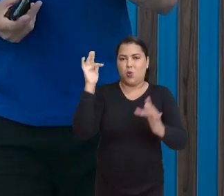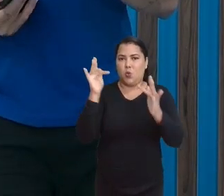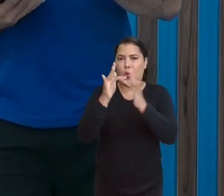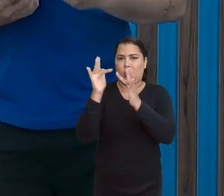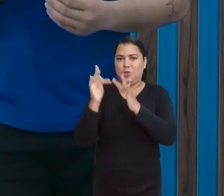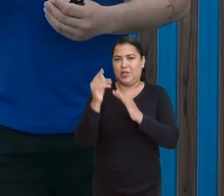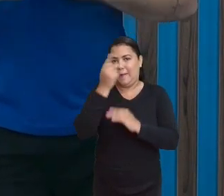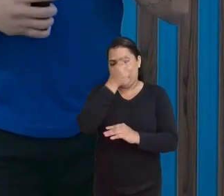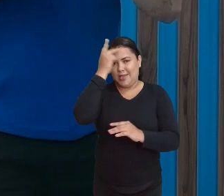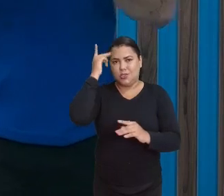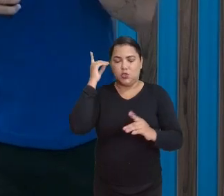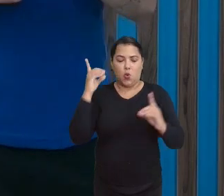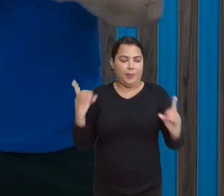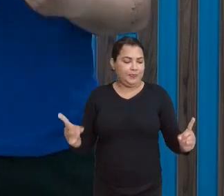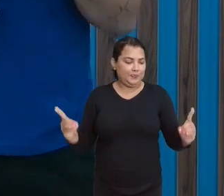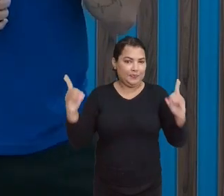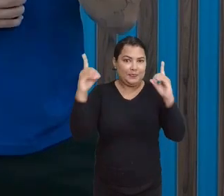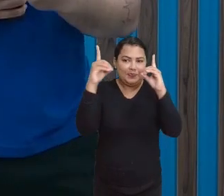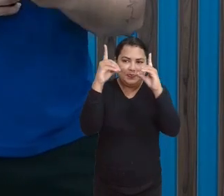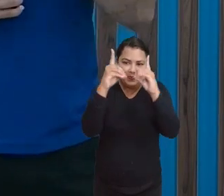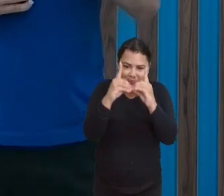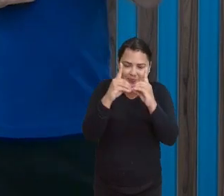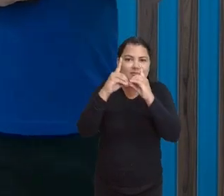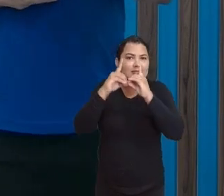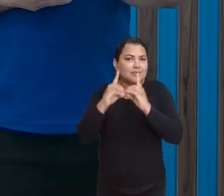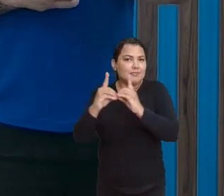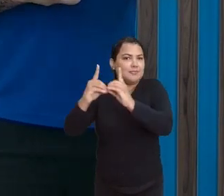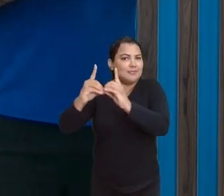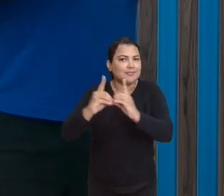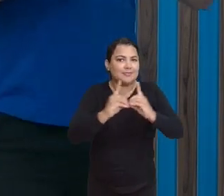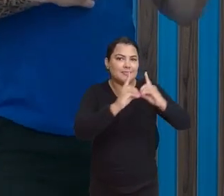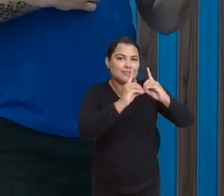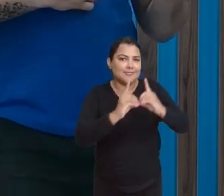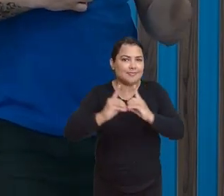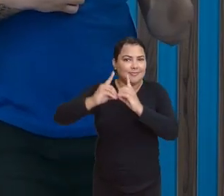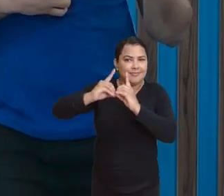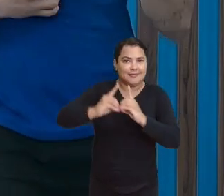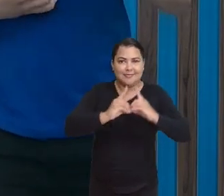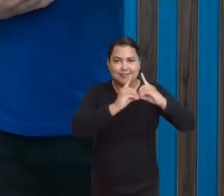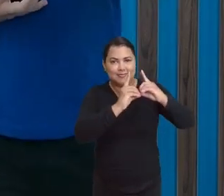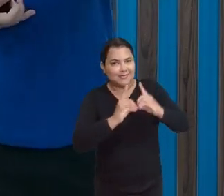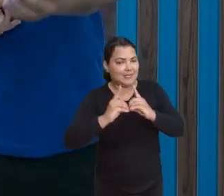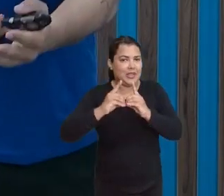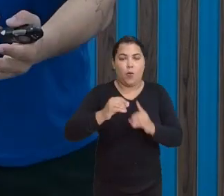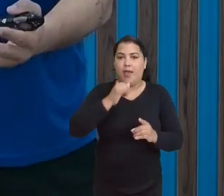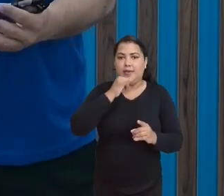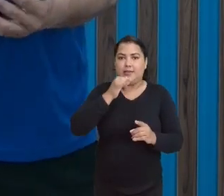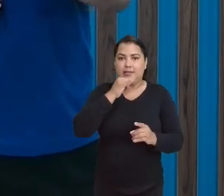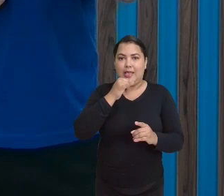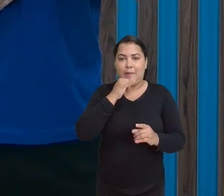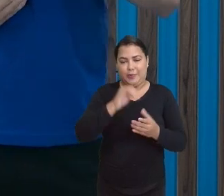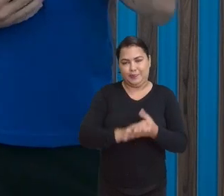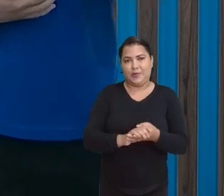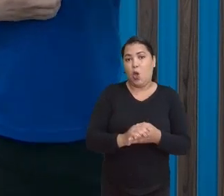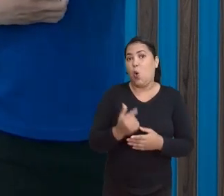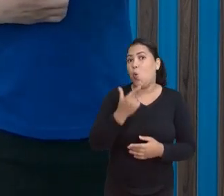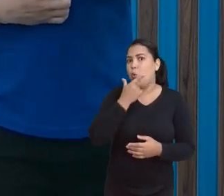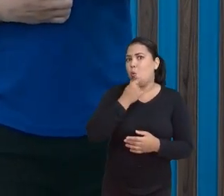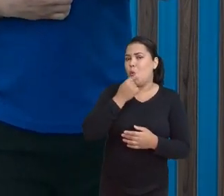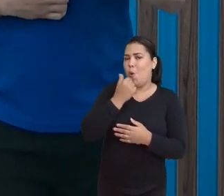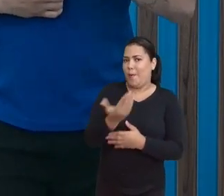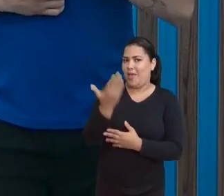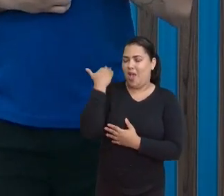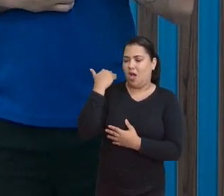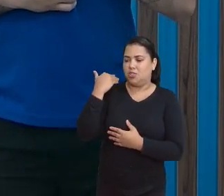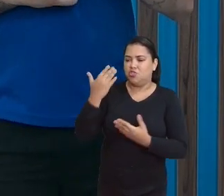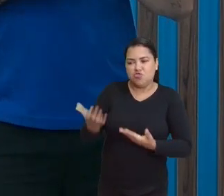dança, né, a gente tinha muito essa questão de falar do cavalheiro conduz, a dama segue o baile, né, segue os